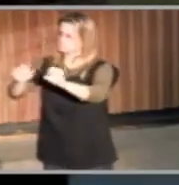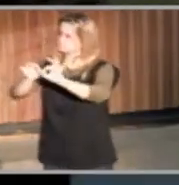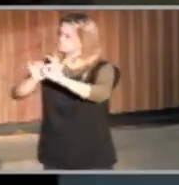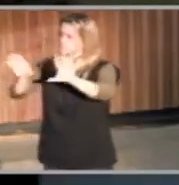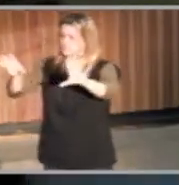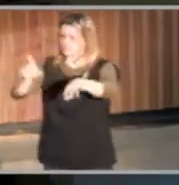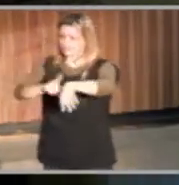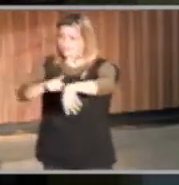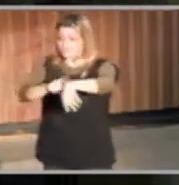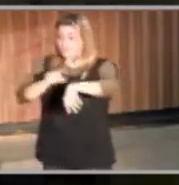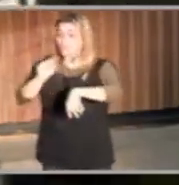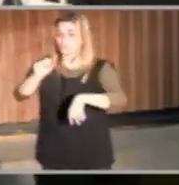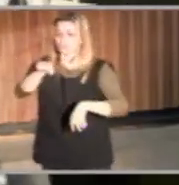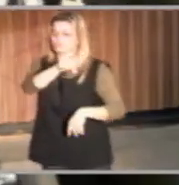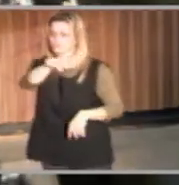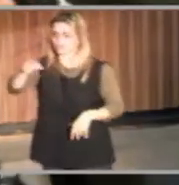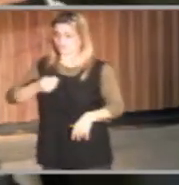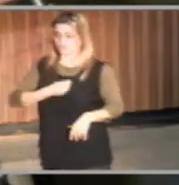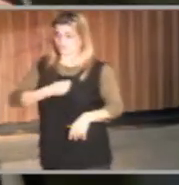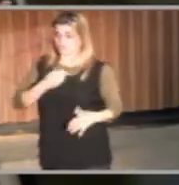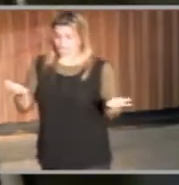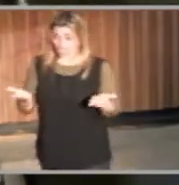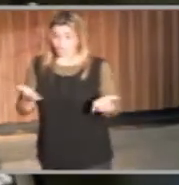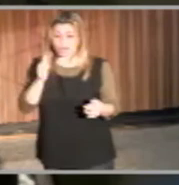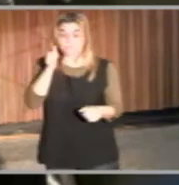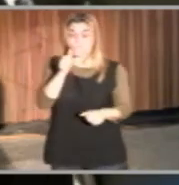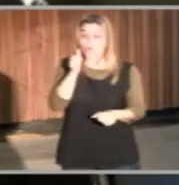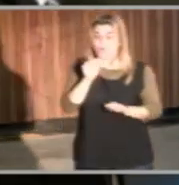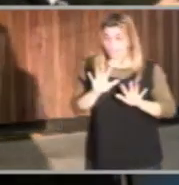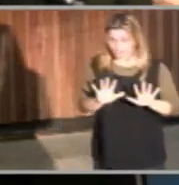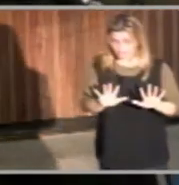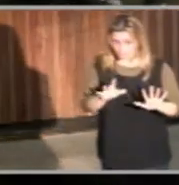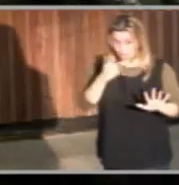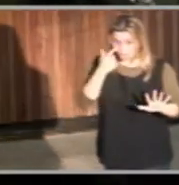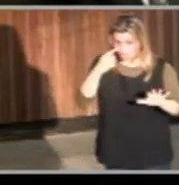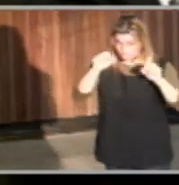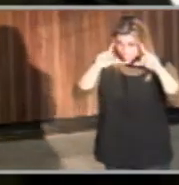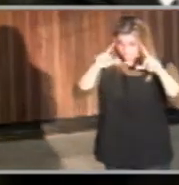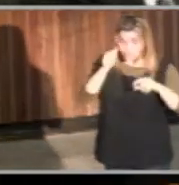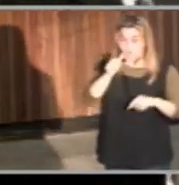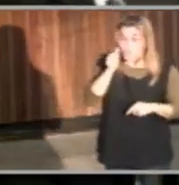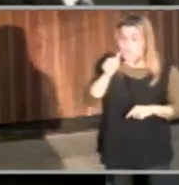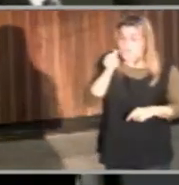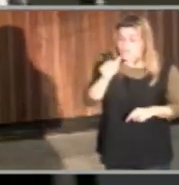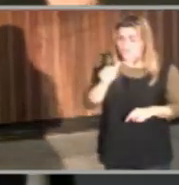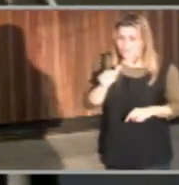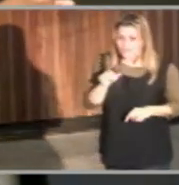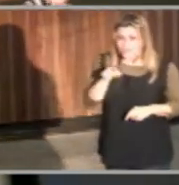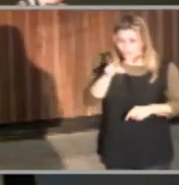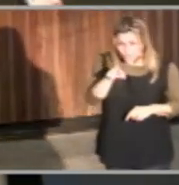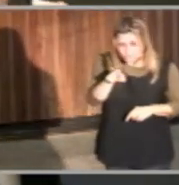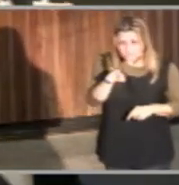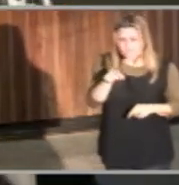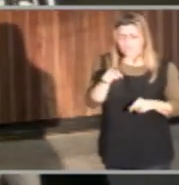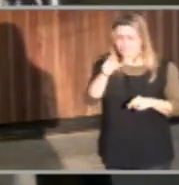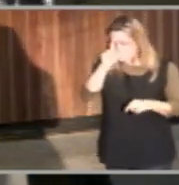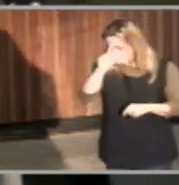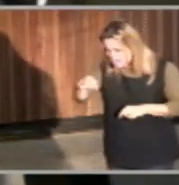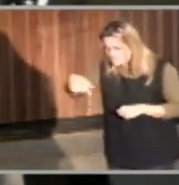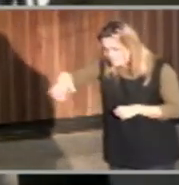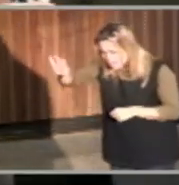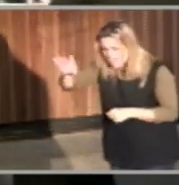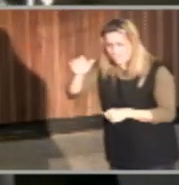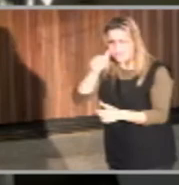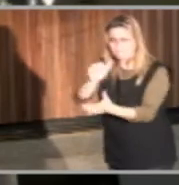gente investir na sua vida. Agora eu vou falar para as mulheres, presta atenção, manda o teu marido aqui que você vai